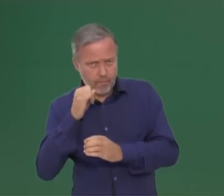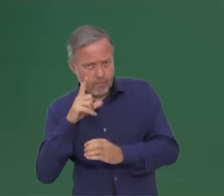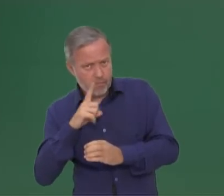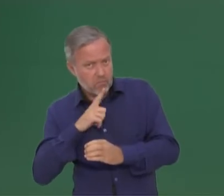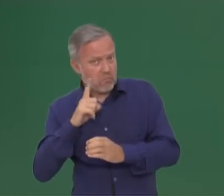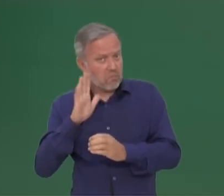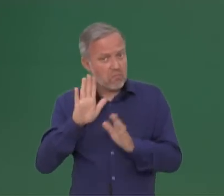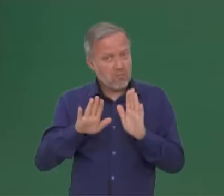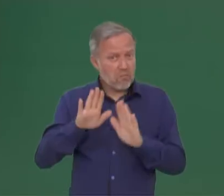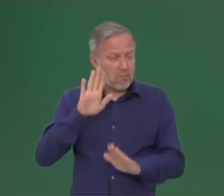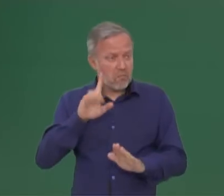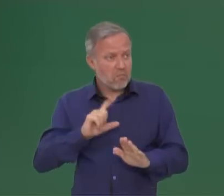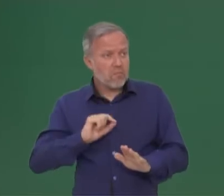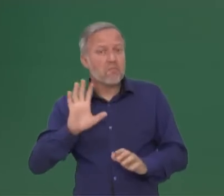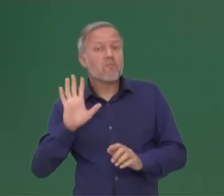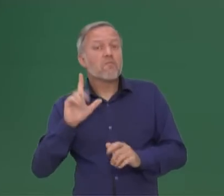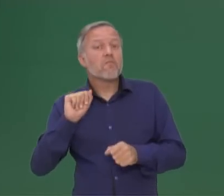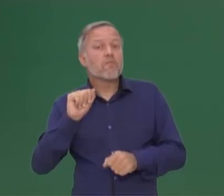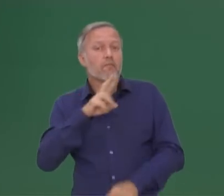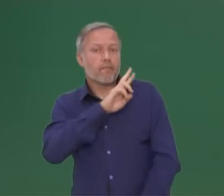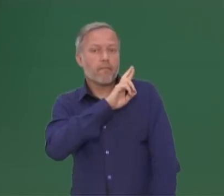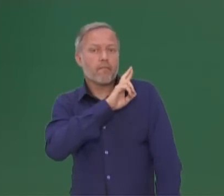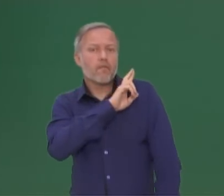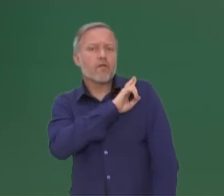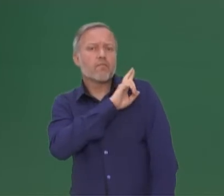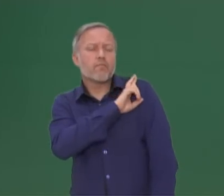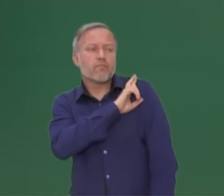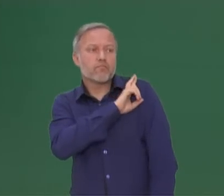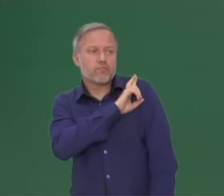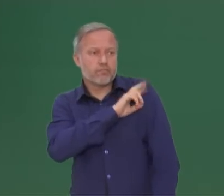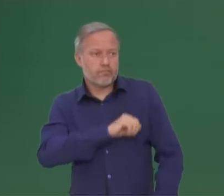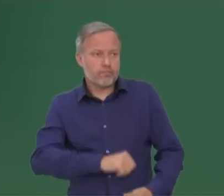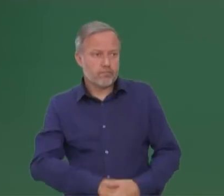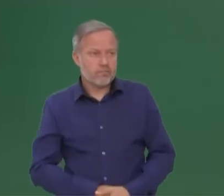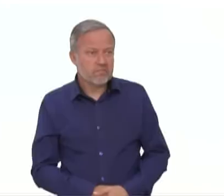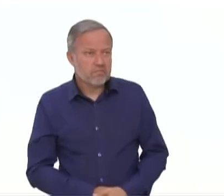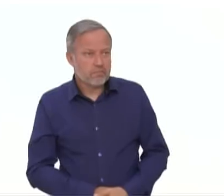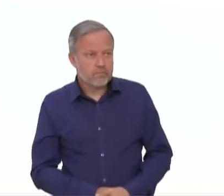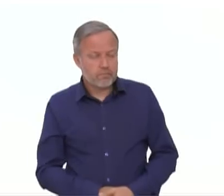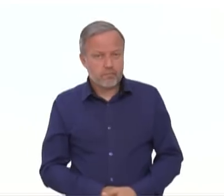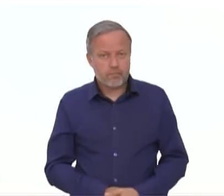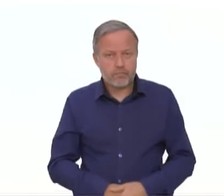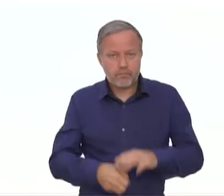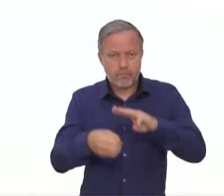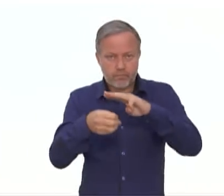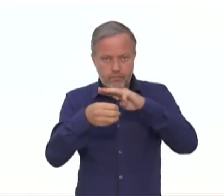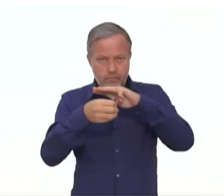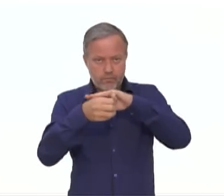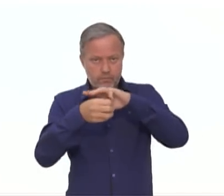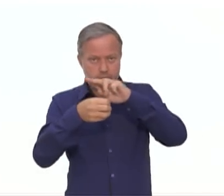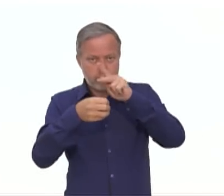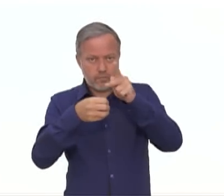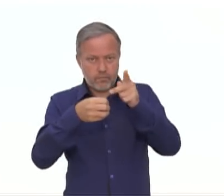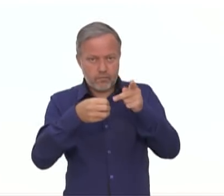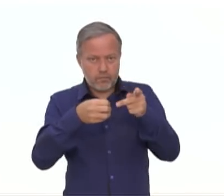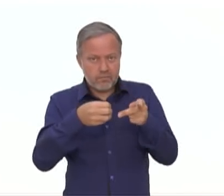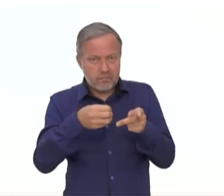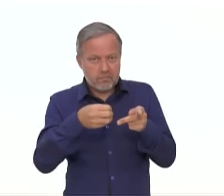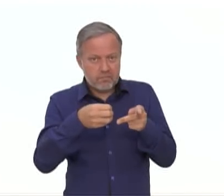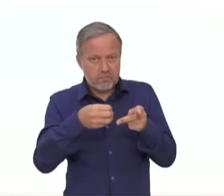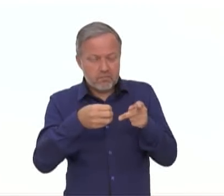uma dessas partes, o que elas realizam? Para que elas servem? Vou apresentar. A membrana plasmática é a parte